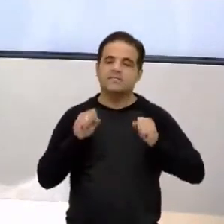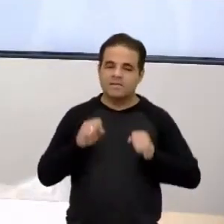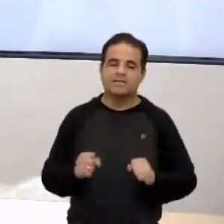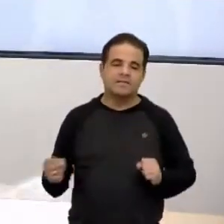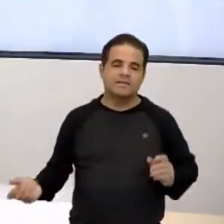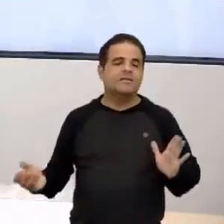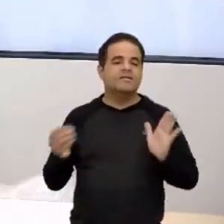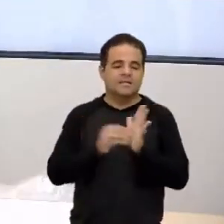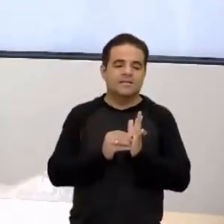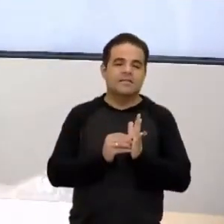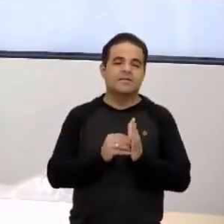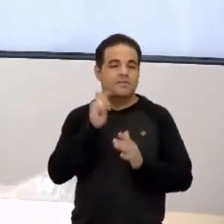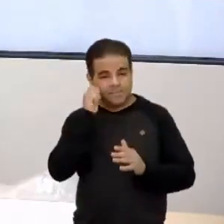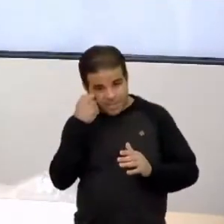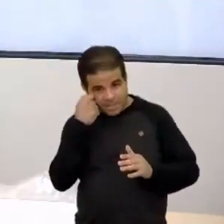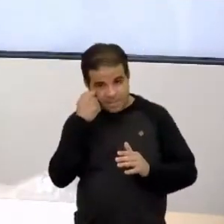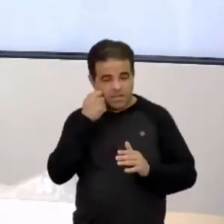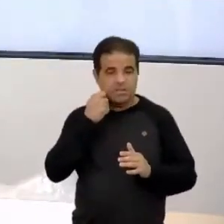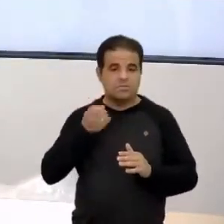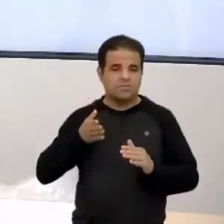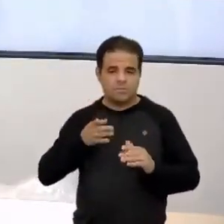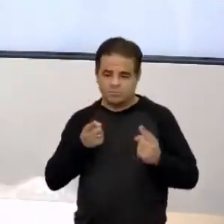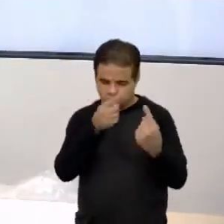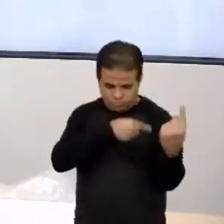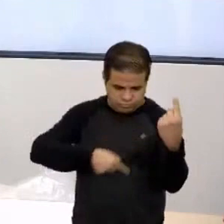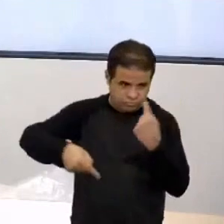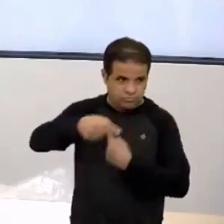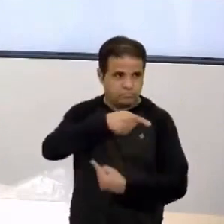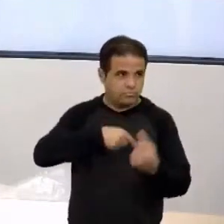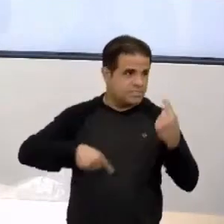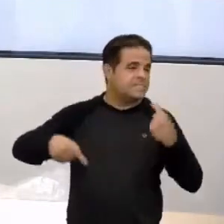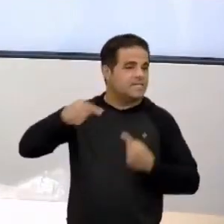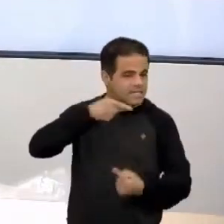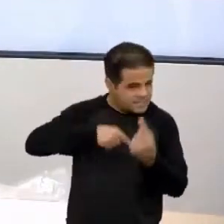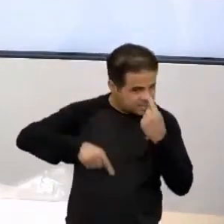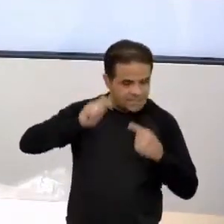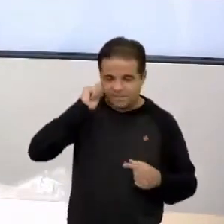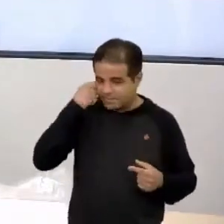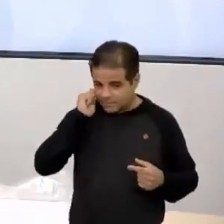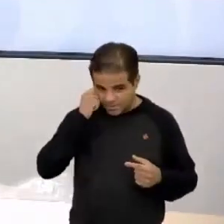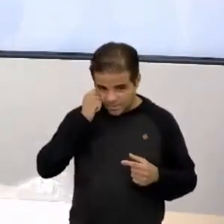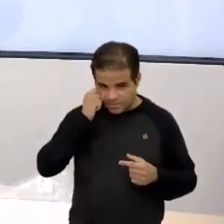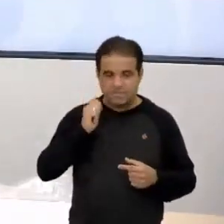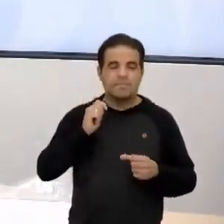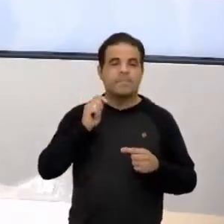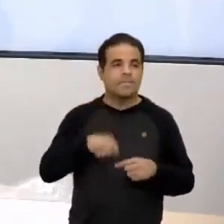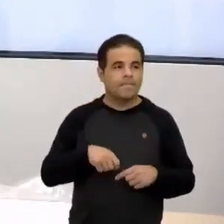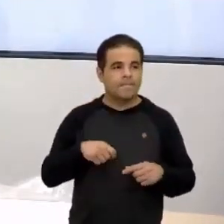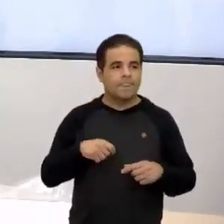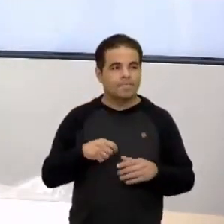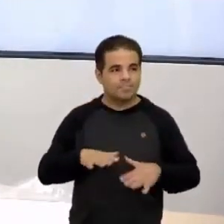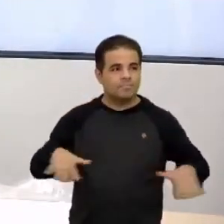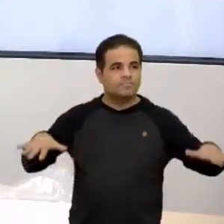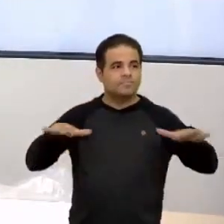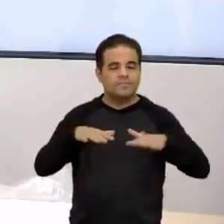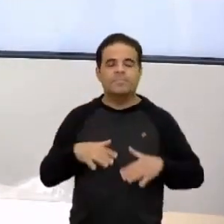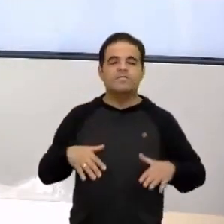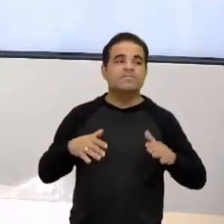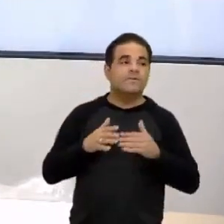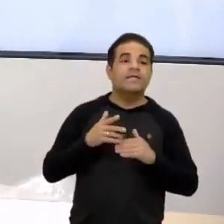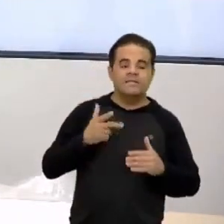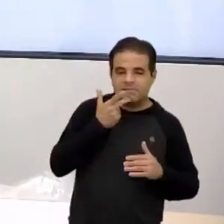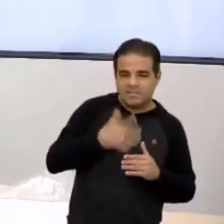no fio preto, ele já passou pelo motor. Sendo que a sua ideia inicial justamente é que não chegue